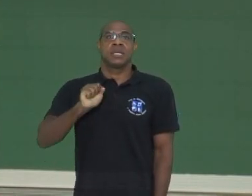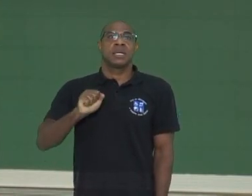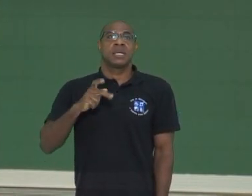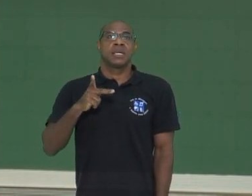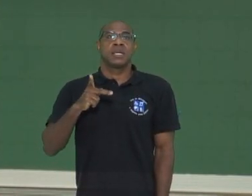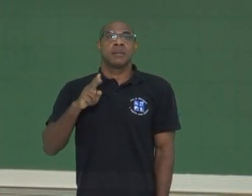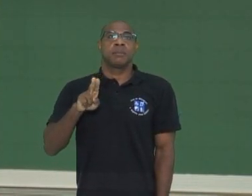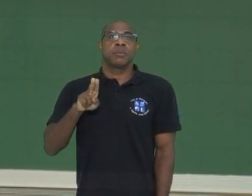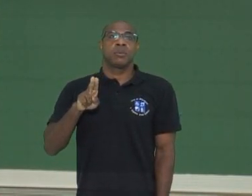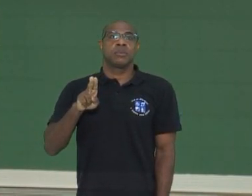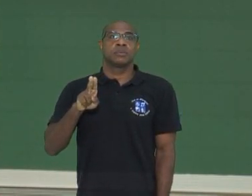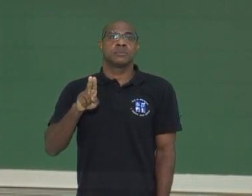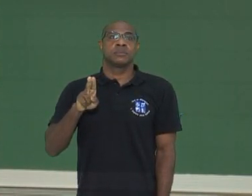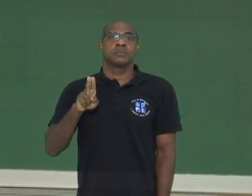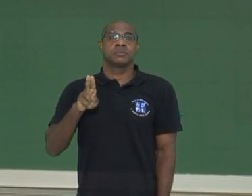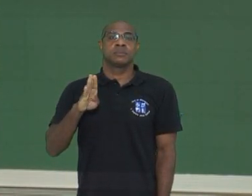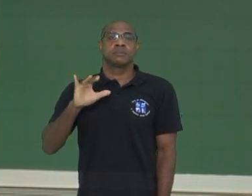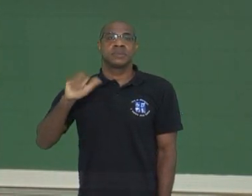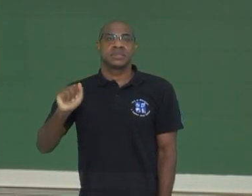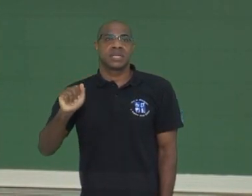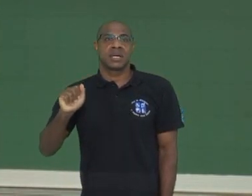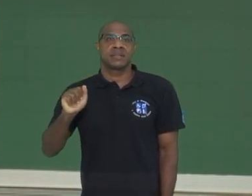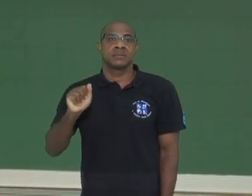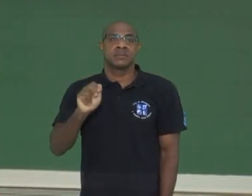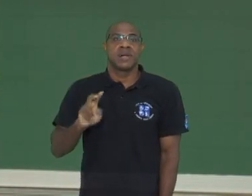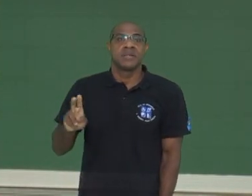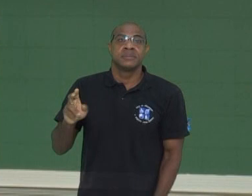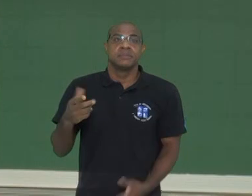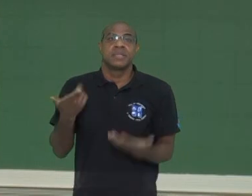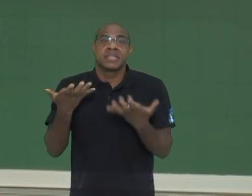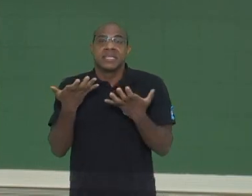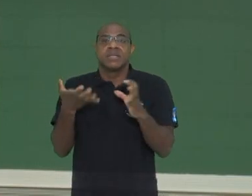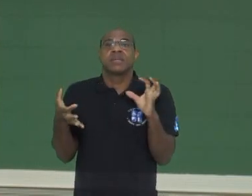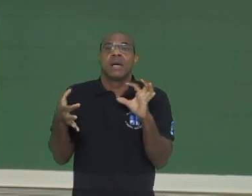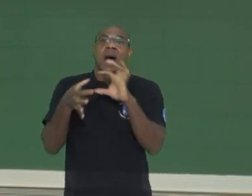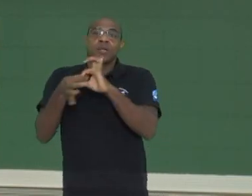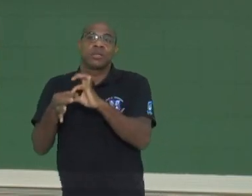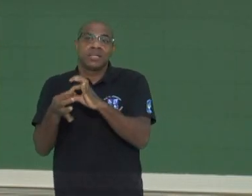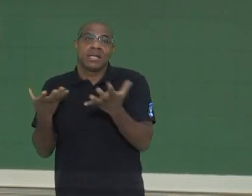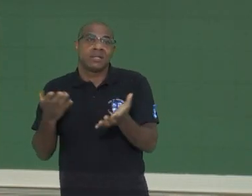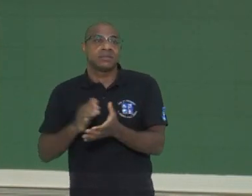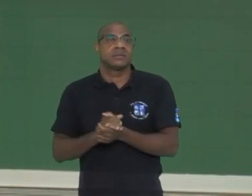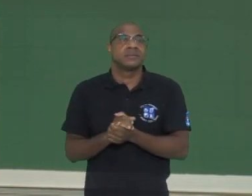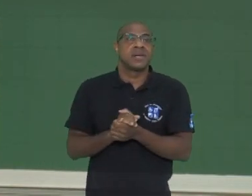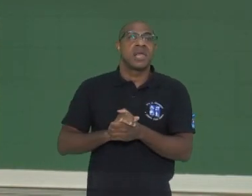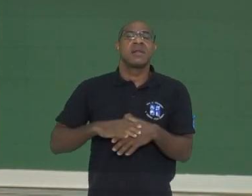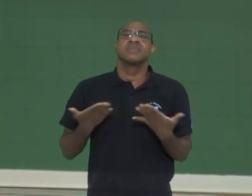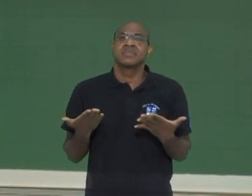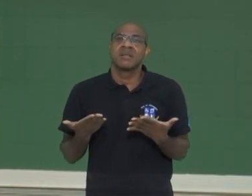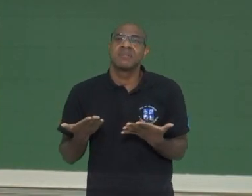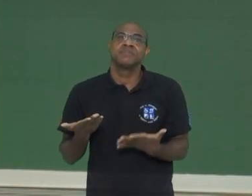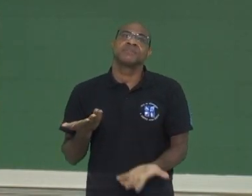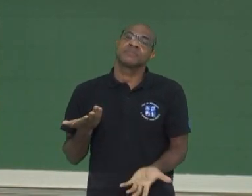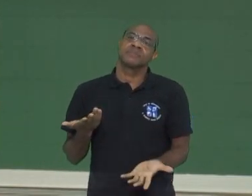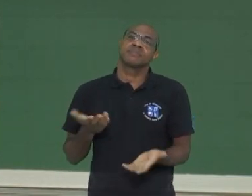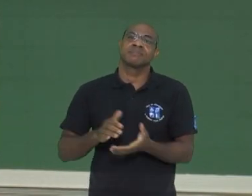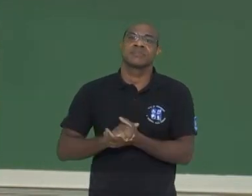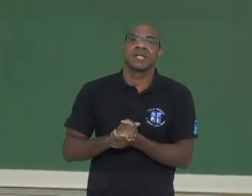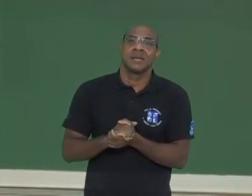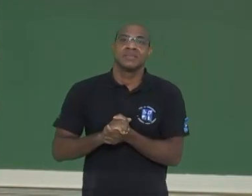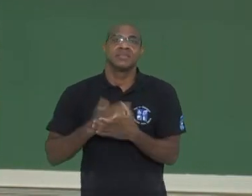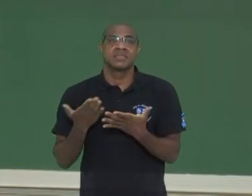as imagens utilizadas, tanto de Tiradentes esquartejado, quanto do enforcamento, o martírio de